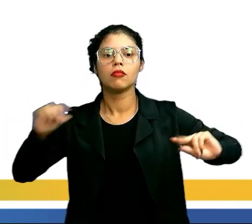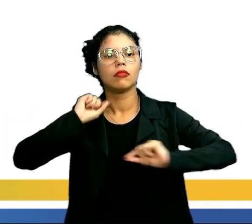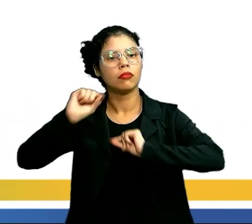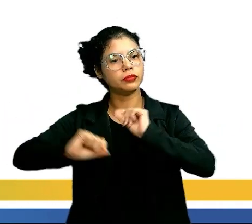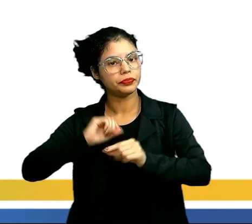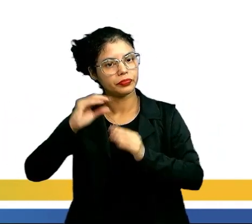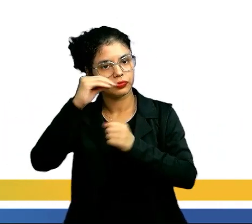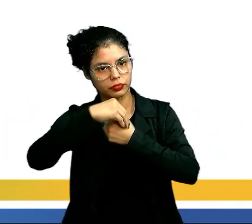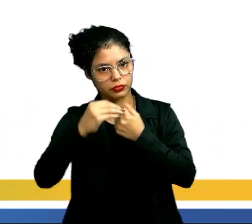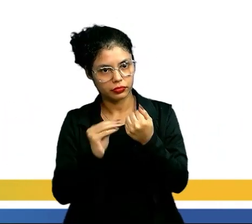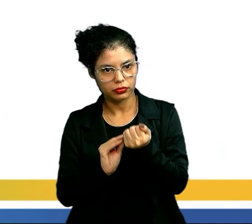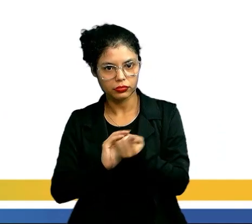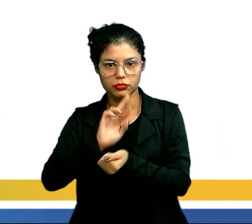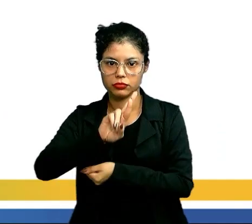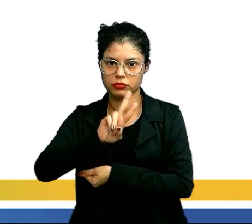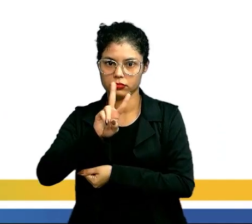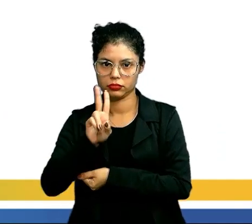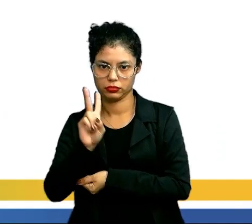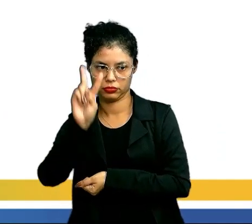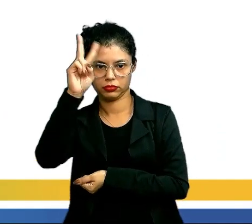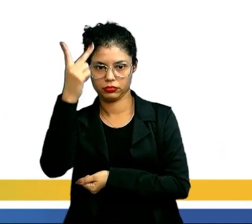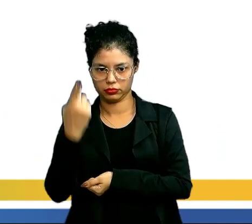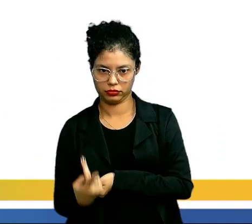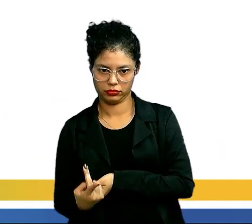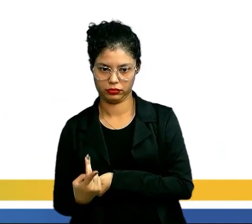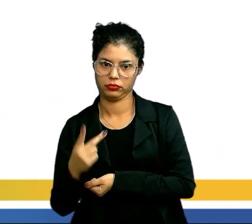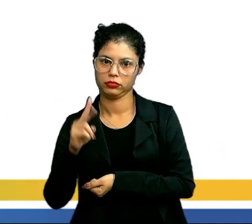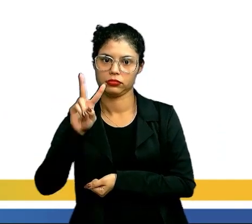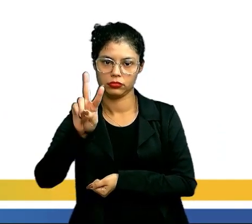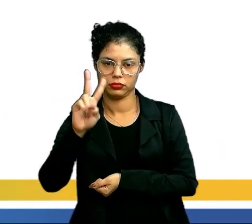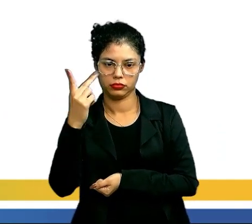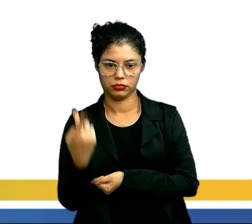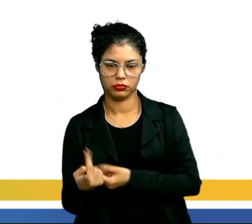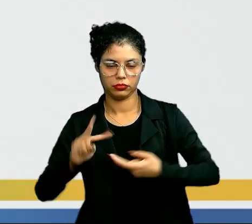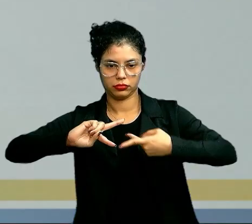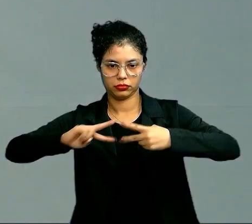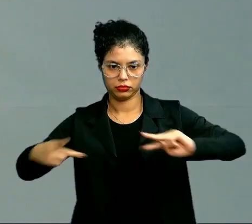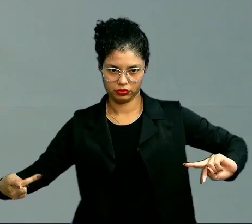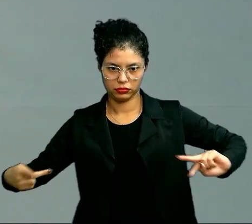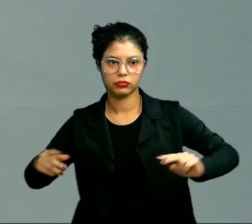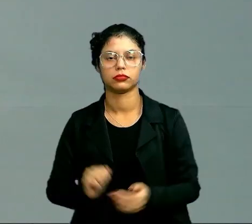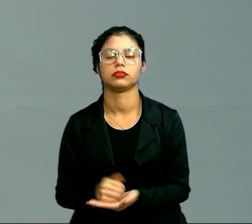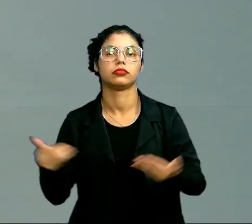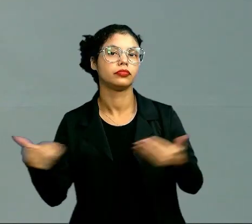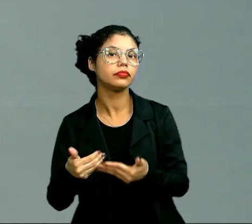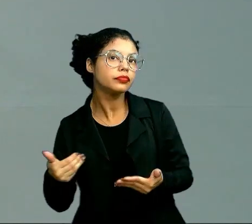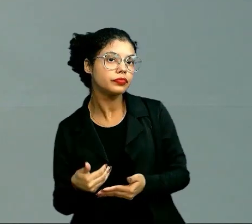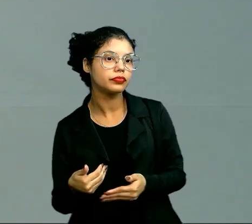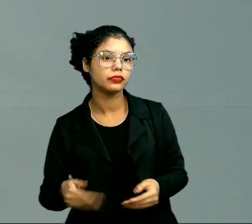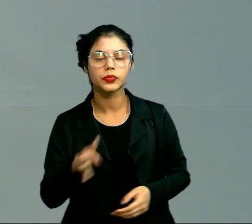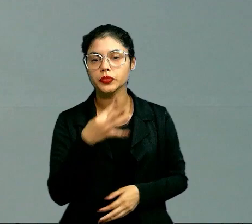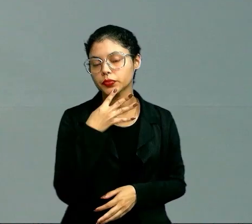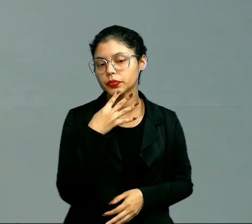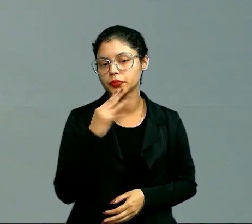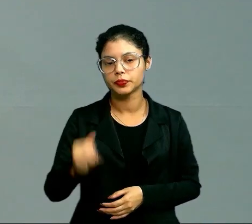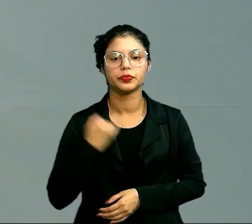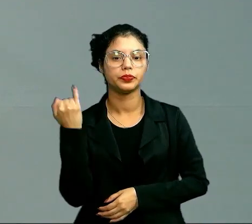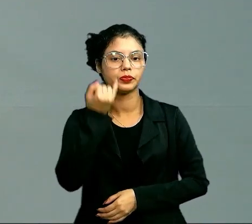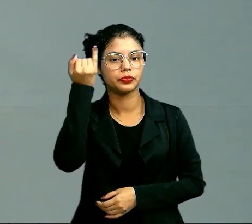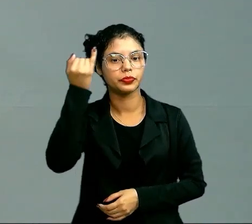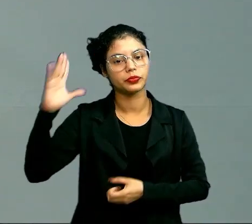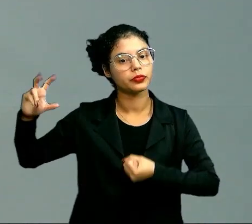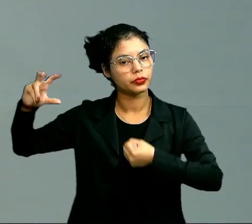uma molécula de RNA ou DNA, tá certo? Então, a gente vai agora conhecer as